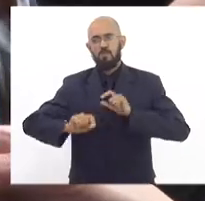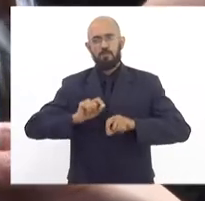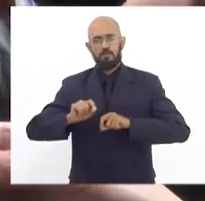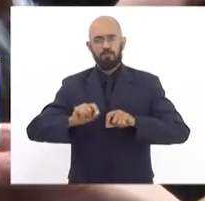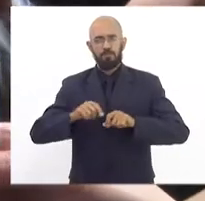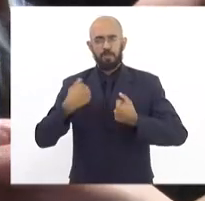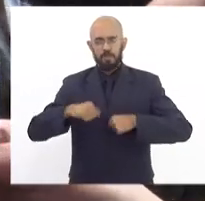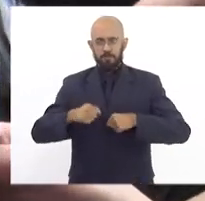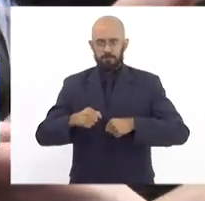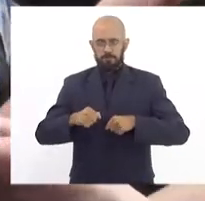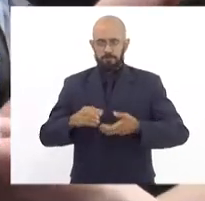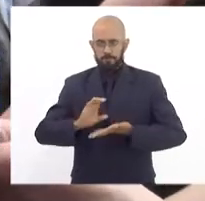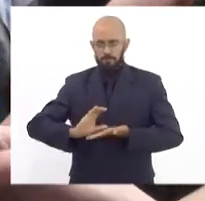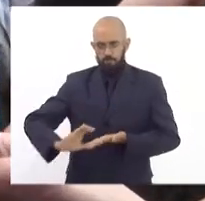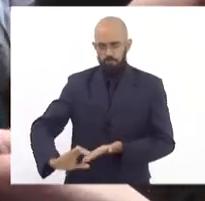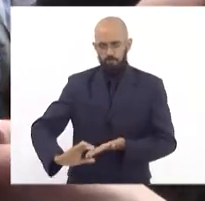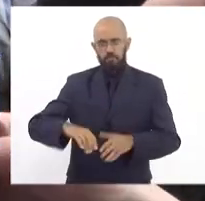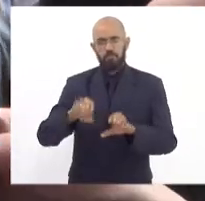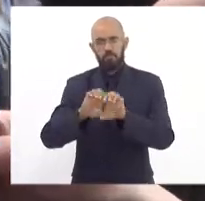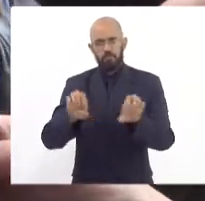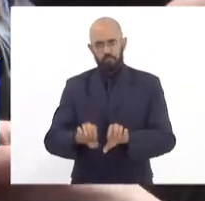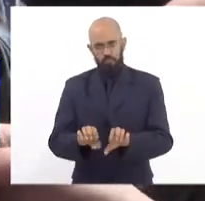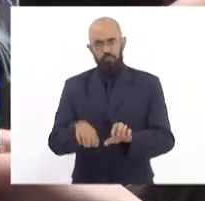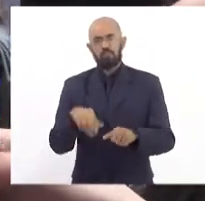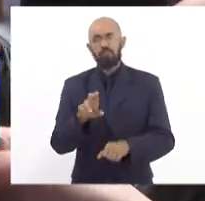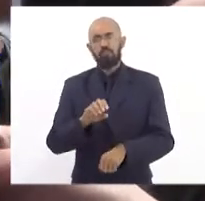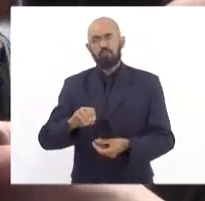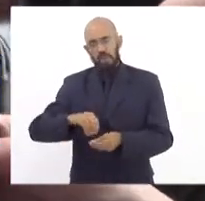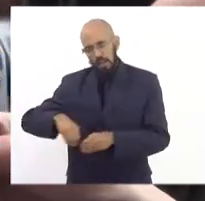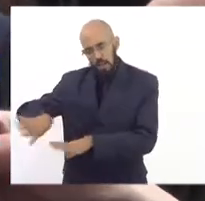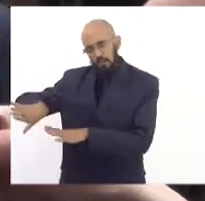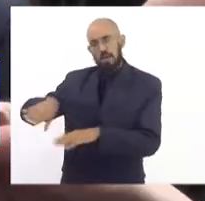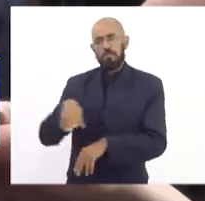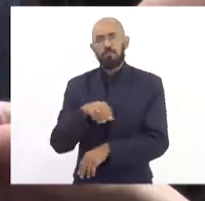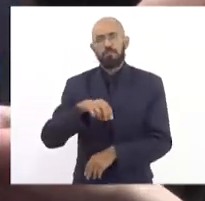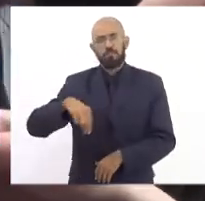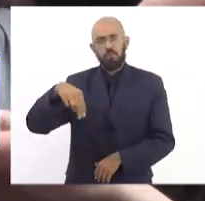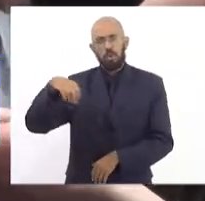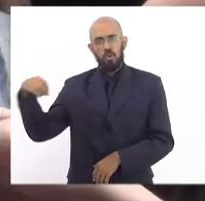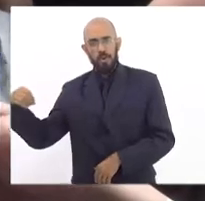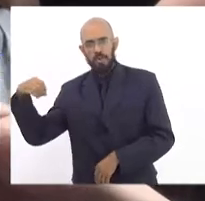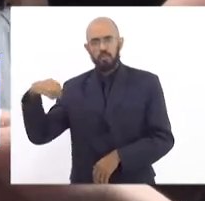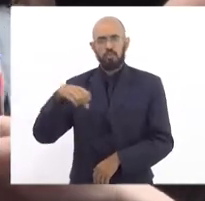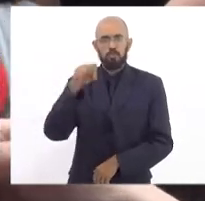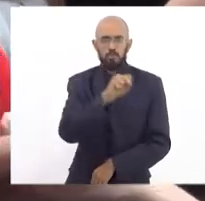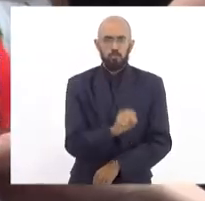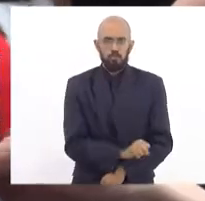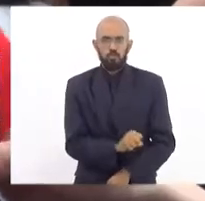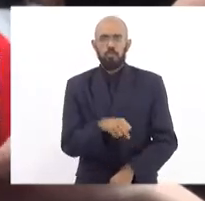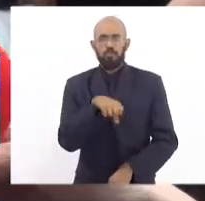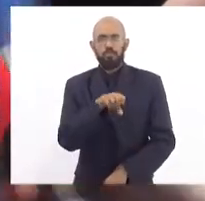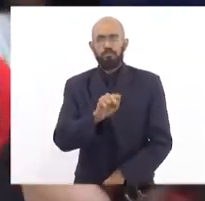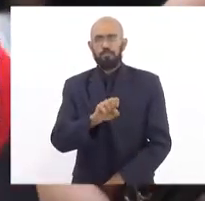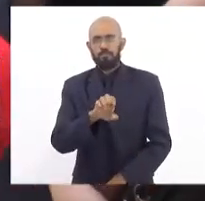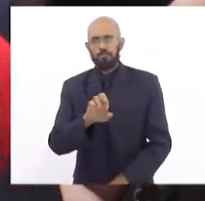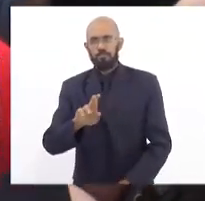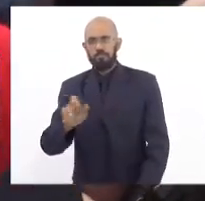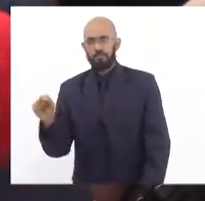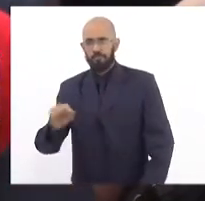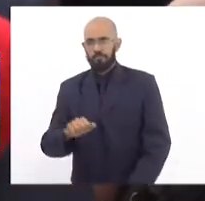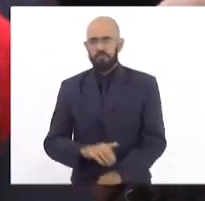como eu disse, estruturantes, para levar o gás para o Noroeste, para o Norte, para levar para o Sul, para levar para a Serra.